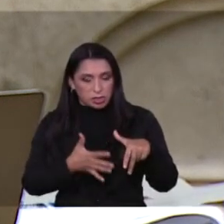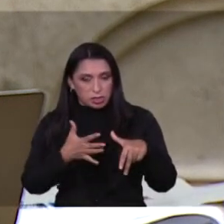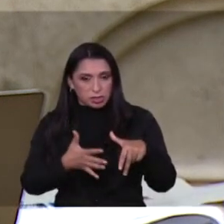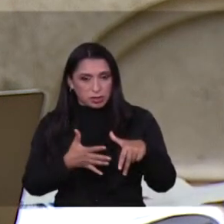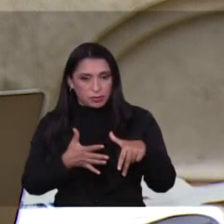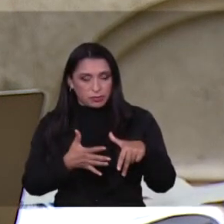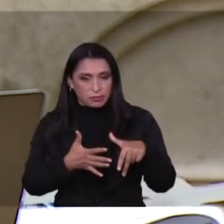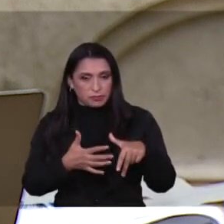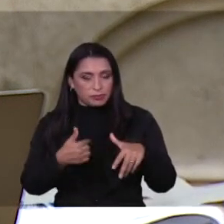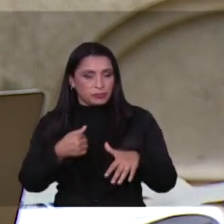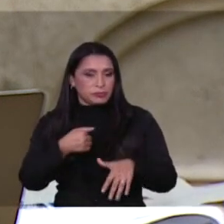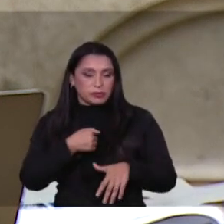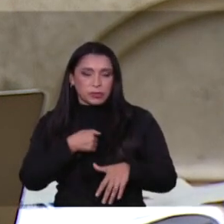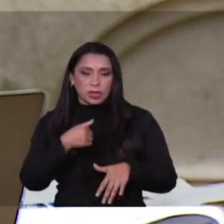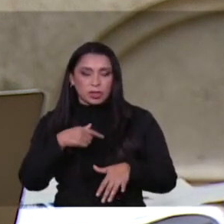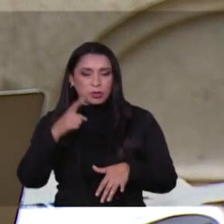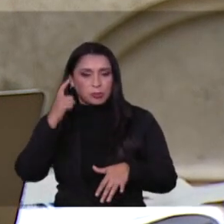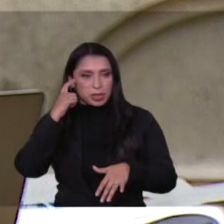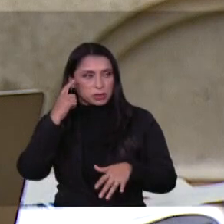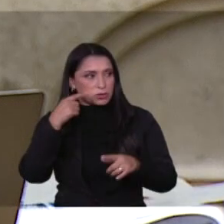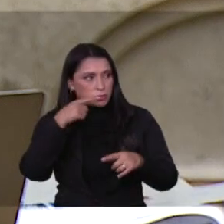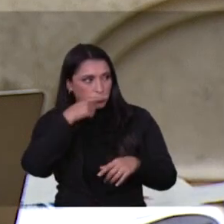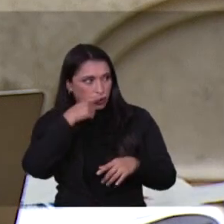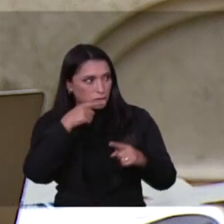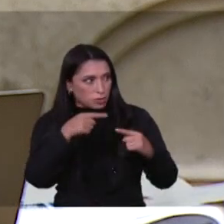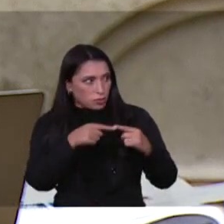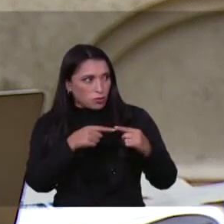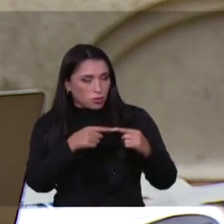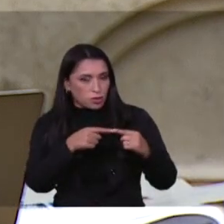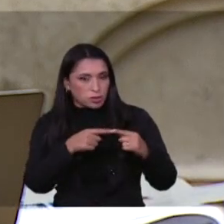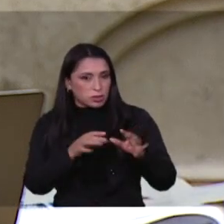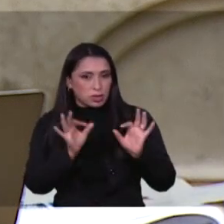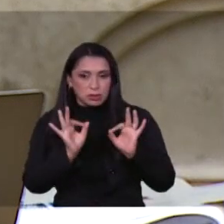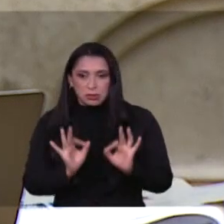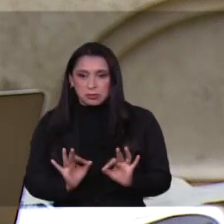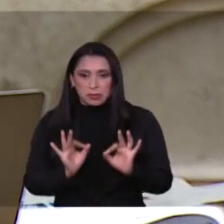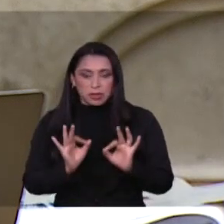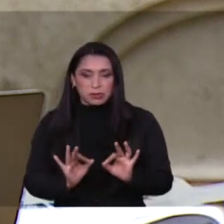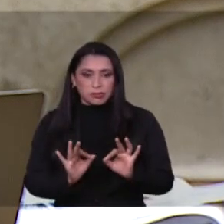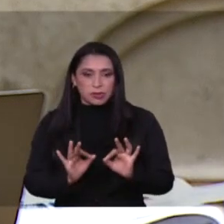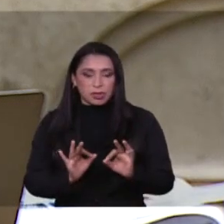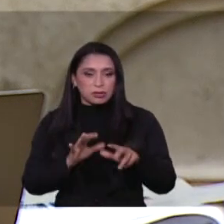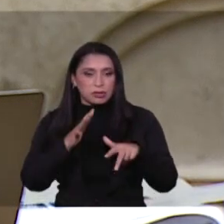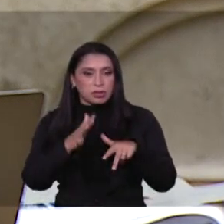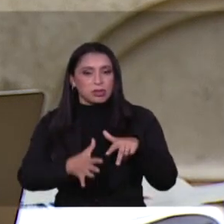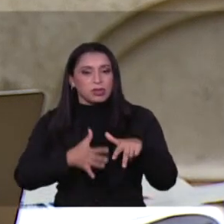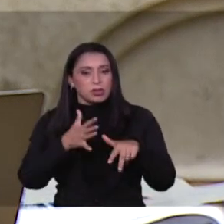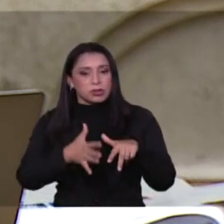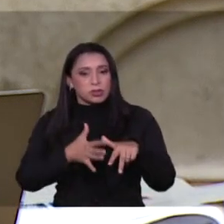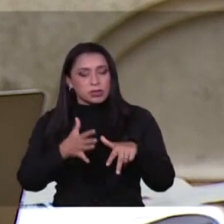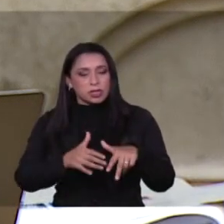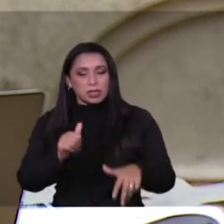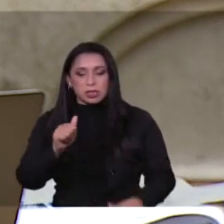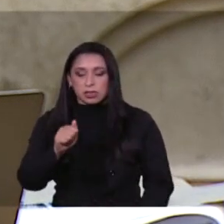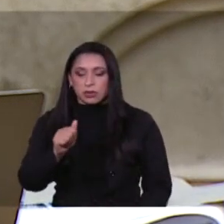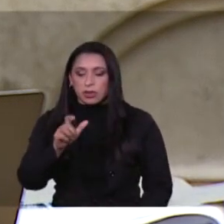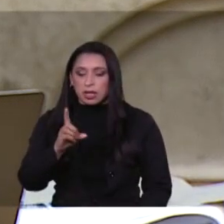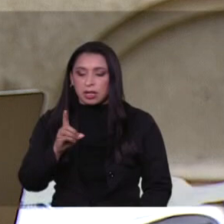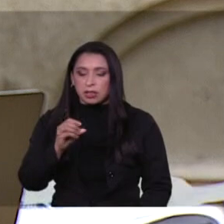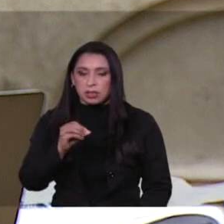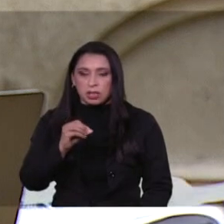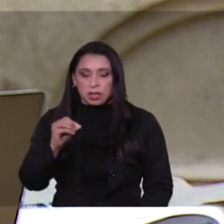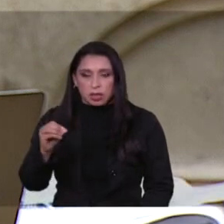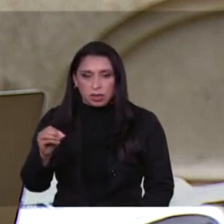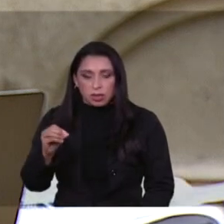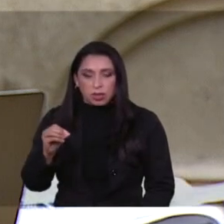e, por mim, e se o ministro Fachin estiver de acordo, está perfeitamente bem sustentarmos, termos a sustentação da ADO também